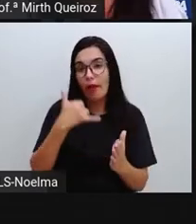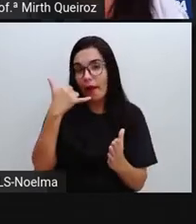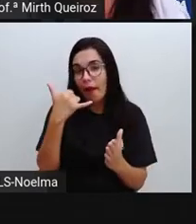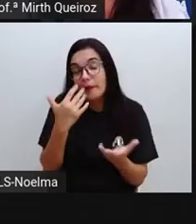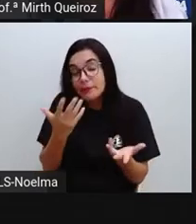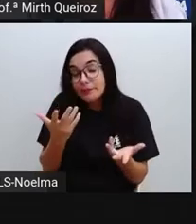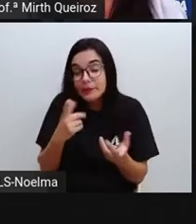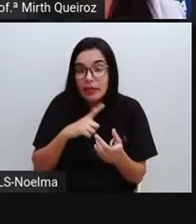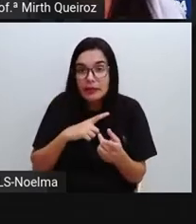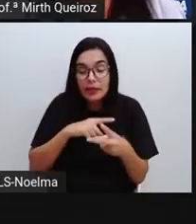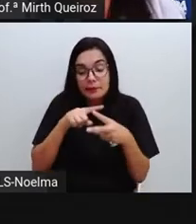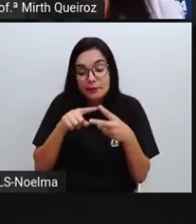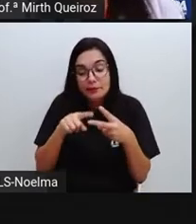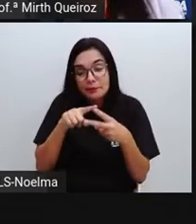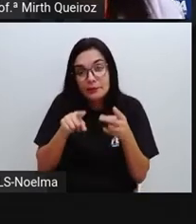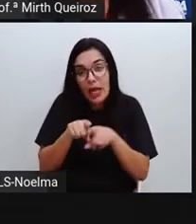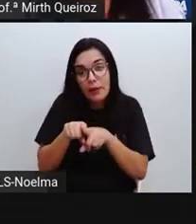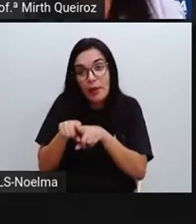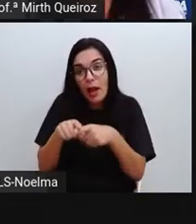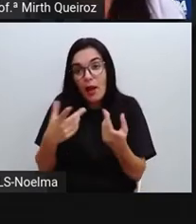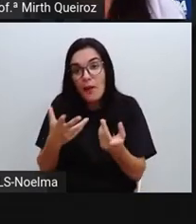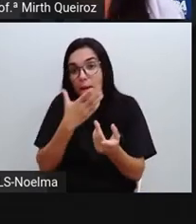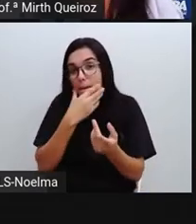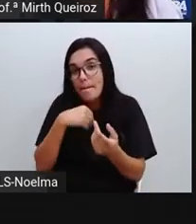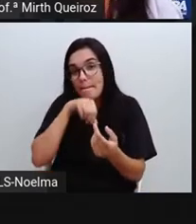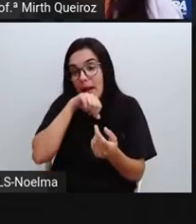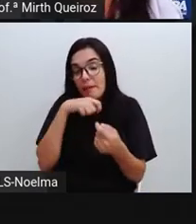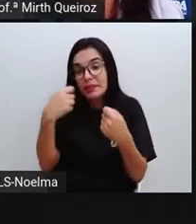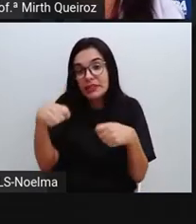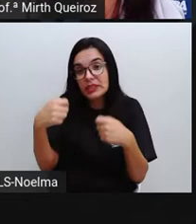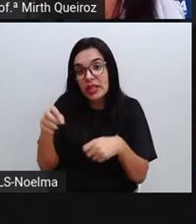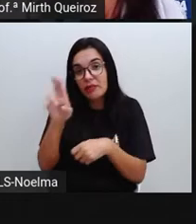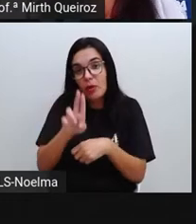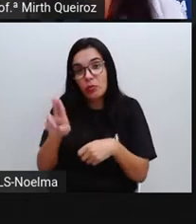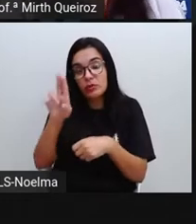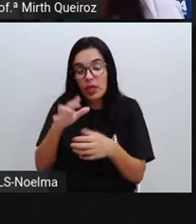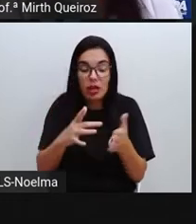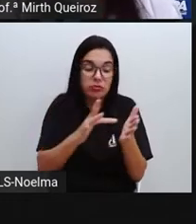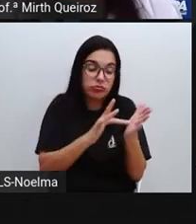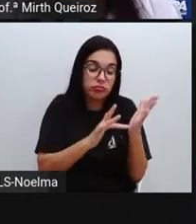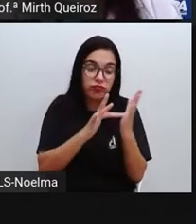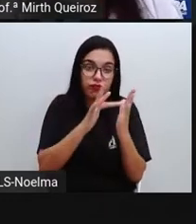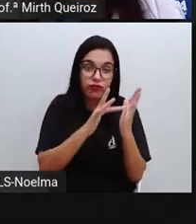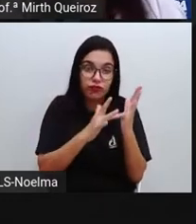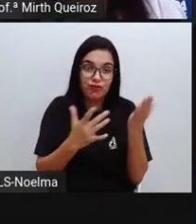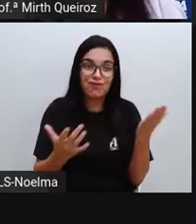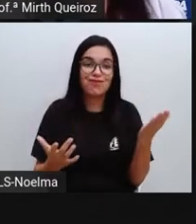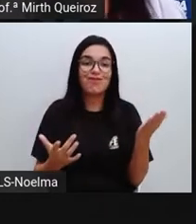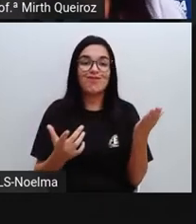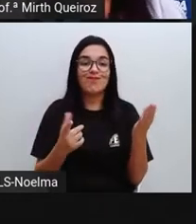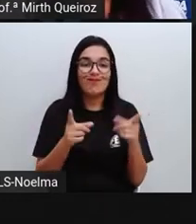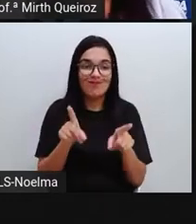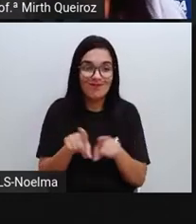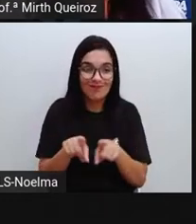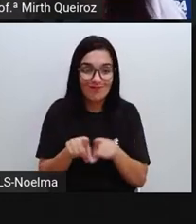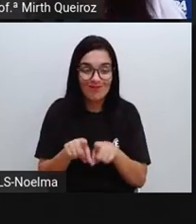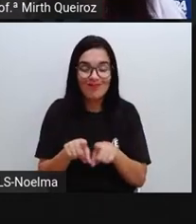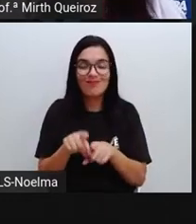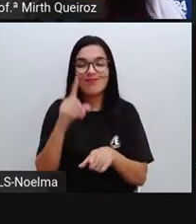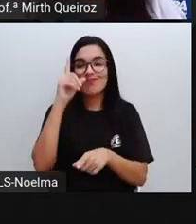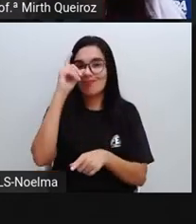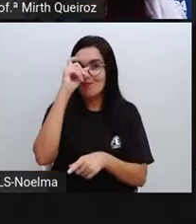e muitas vezes os pais também precisavam utilizar esse aparelho, levavam quando iam trabalhar,